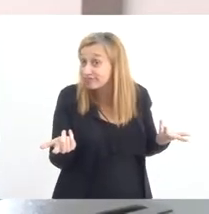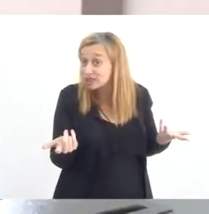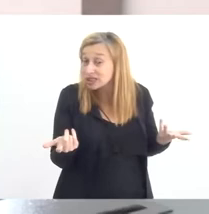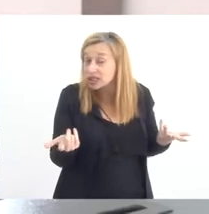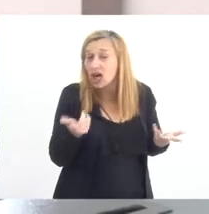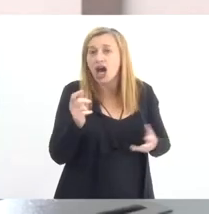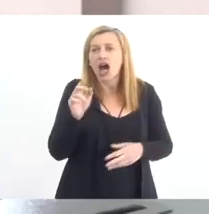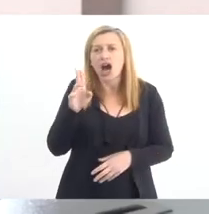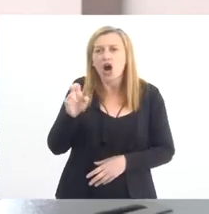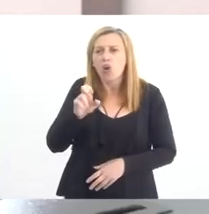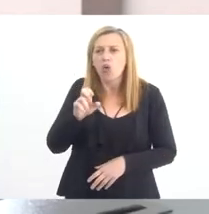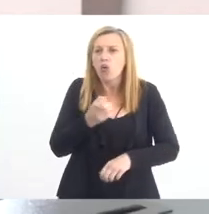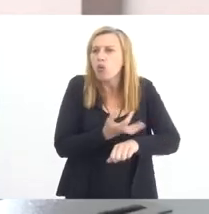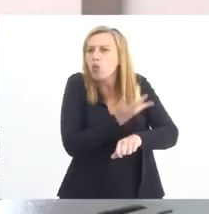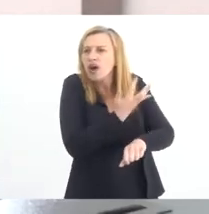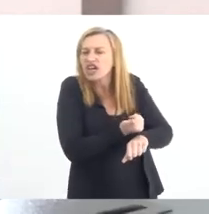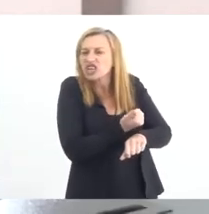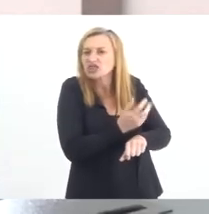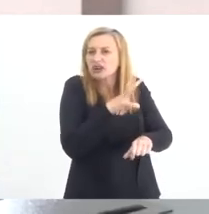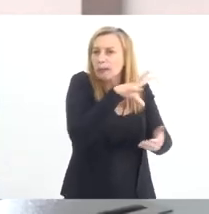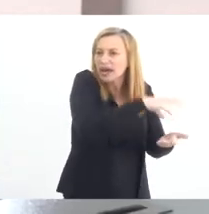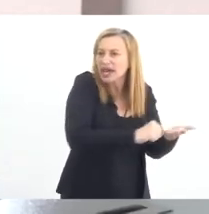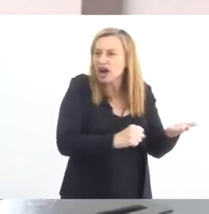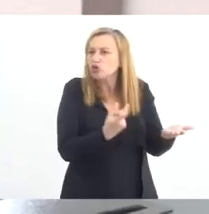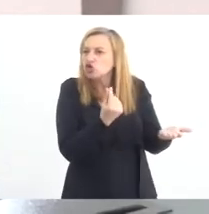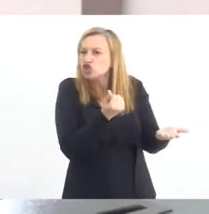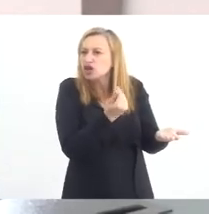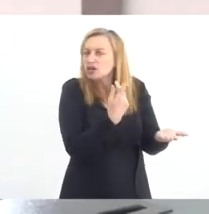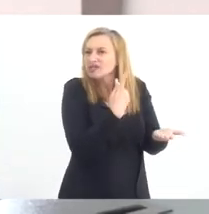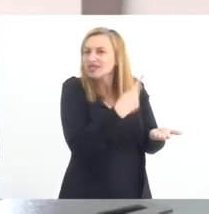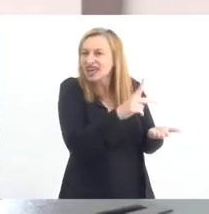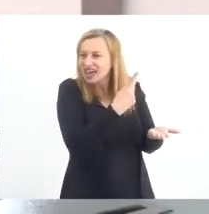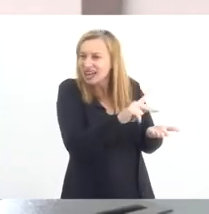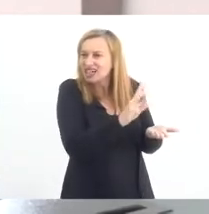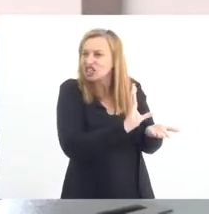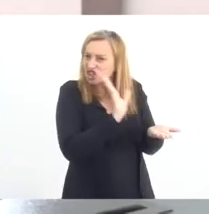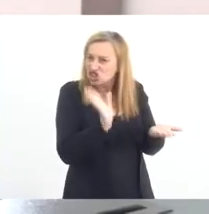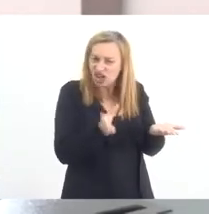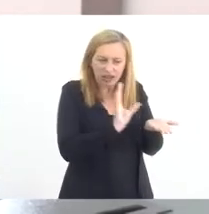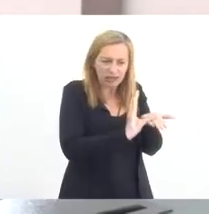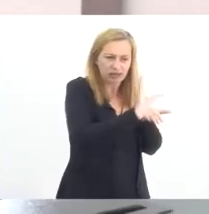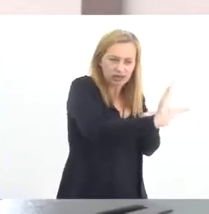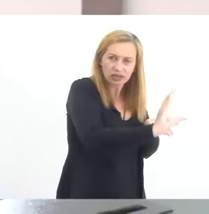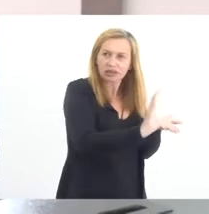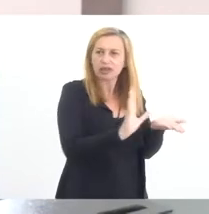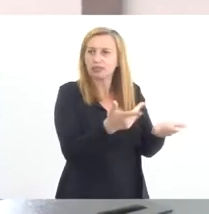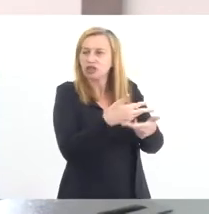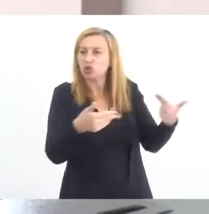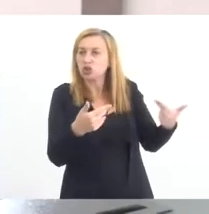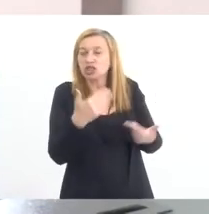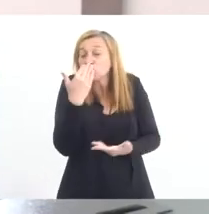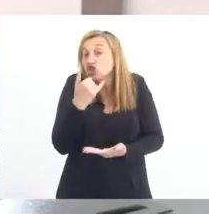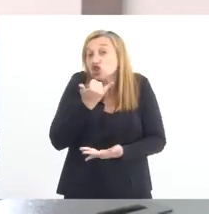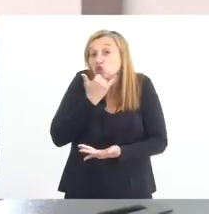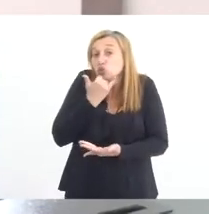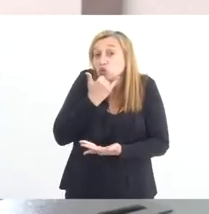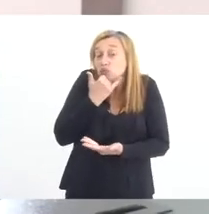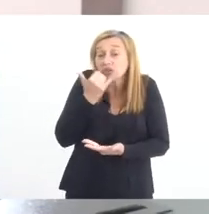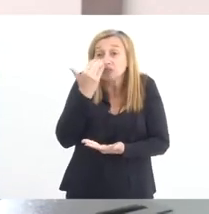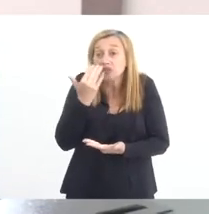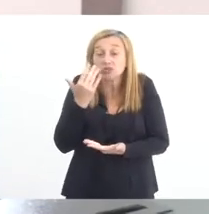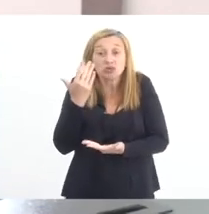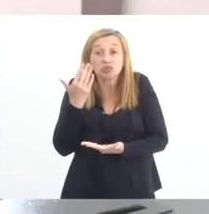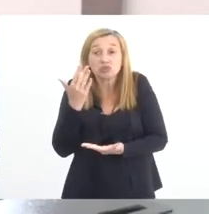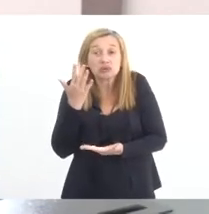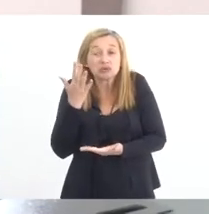A UERJ não vai tirar o dinheiro dela, que já está destinado para as coisas, acredito eu, desculpa, eu sou leiga em muitas coisas aqui, né?